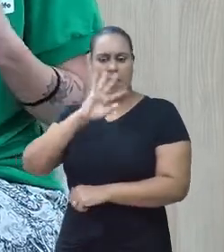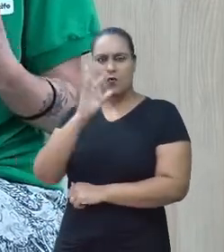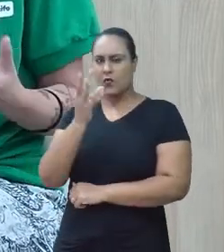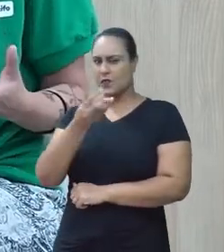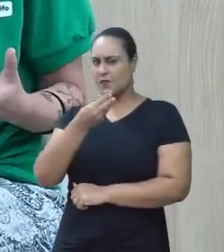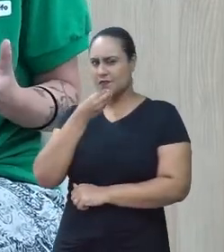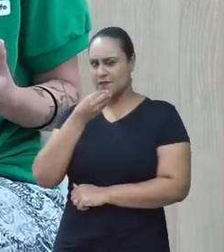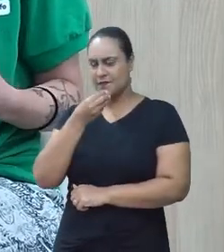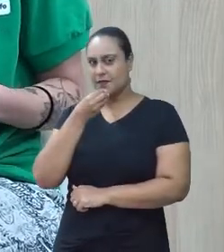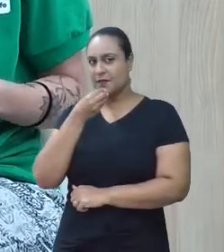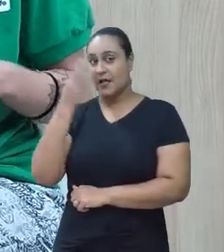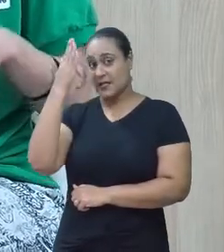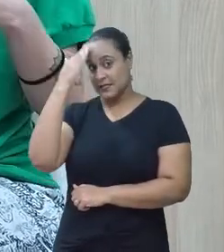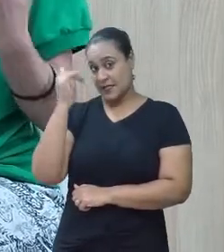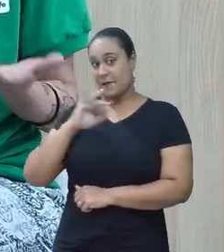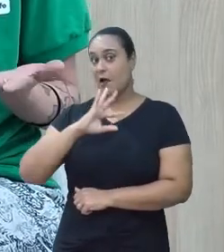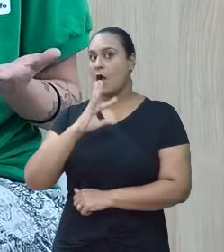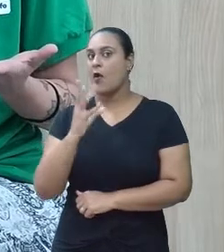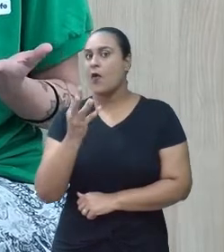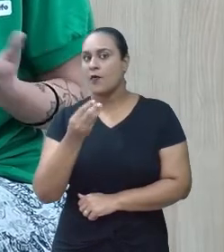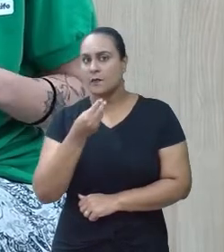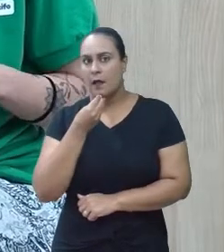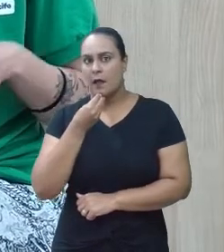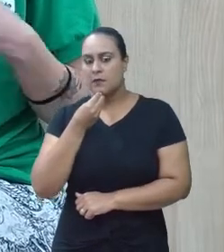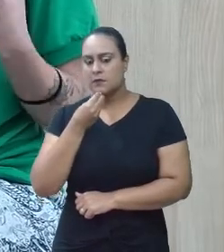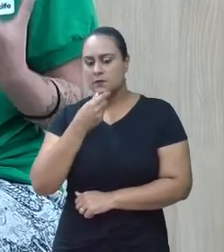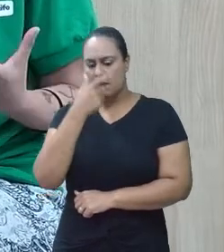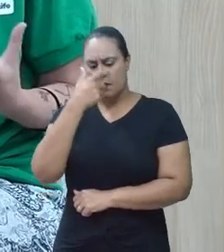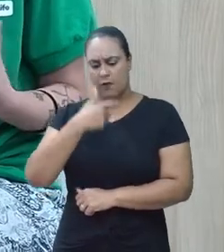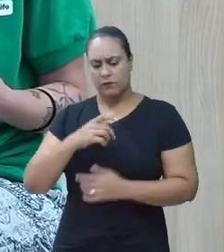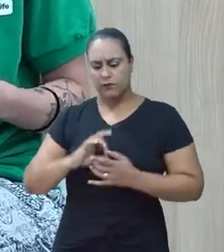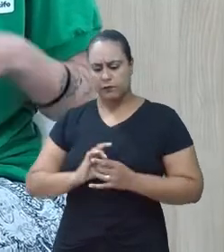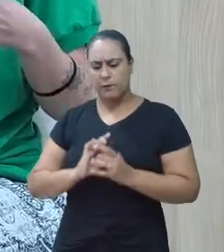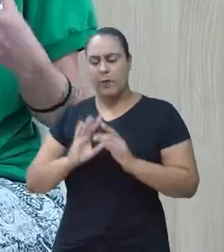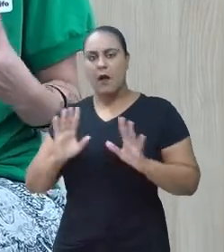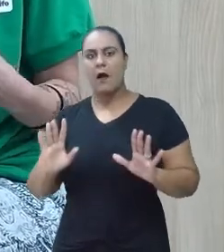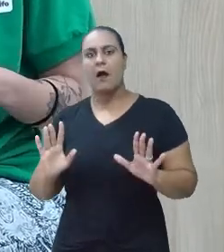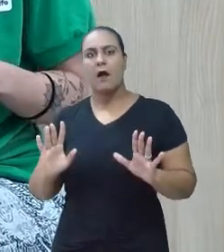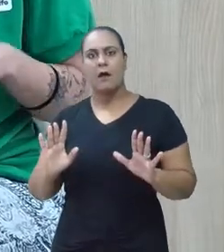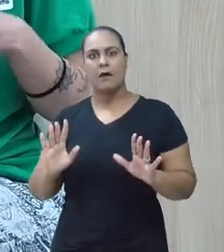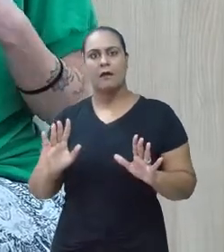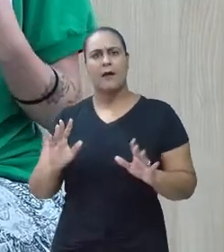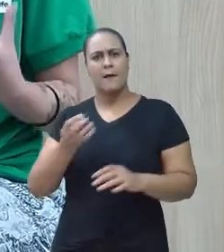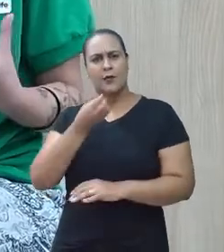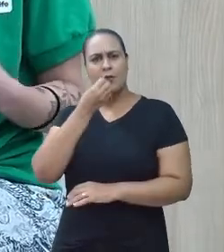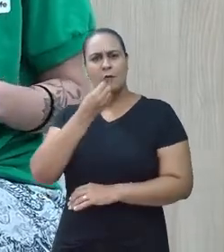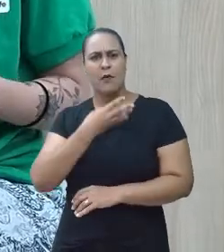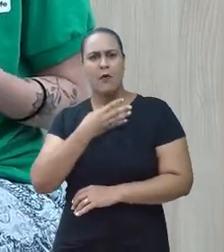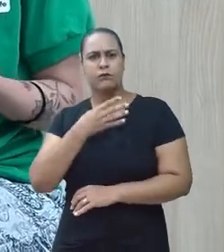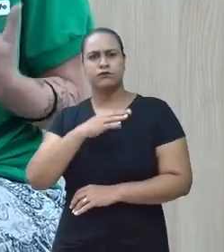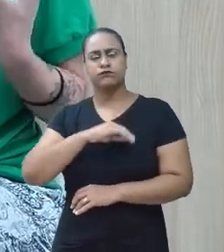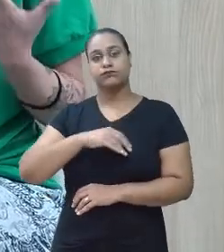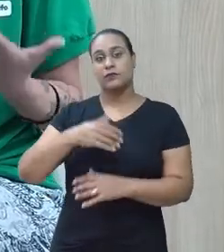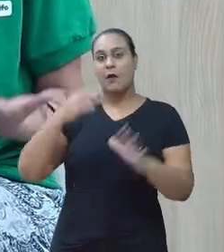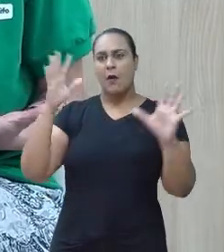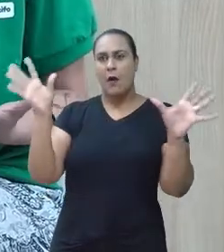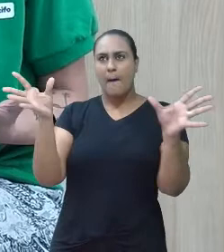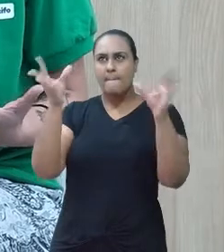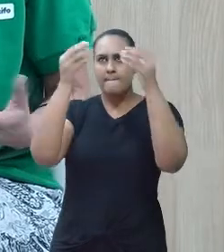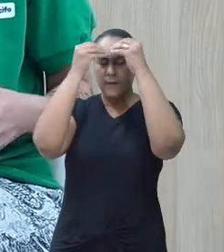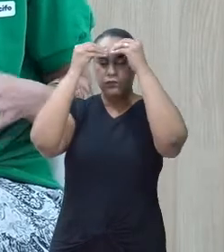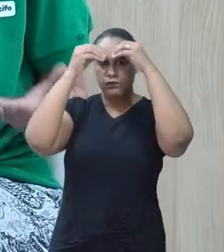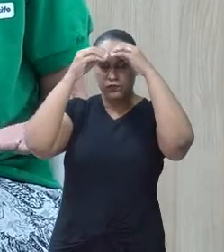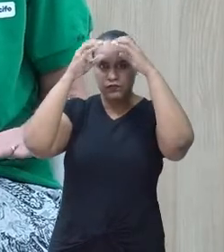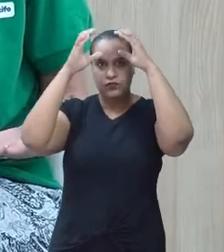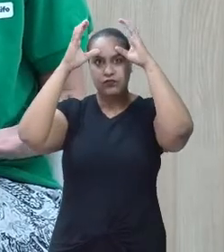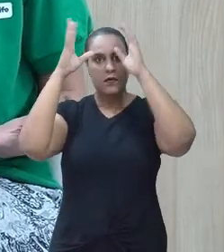a gente sabe que o conhecimento é o que liberta. É muito bom ficar sabido, pensar, conhecer, aprender